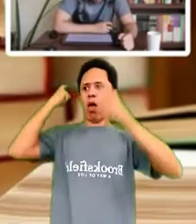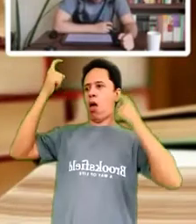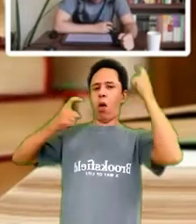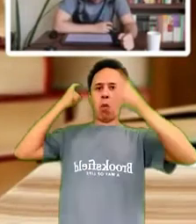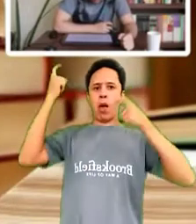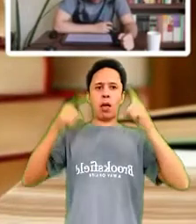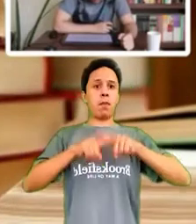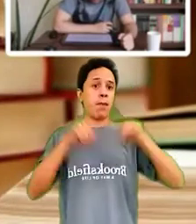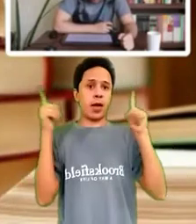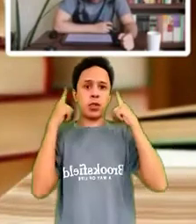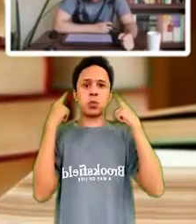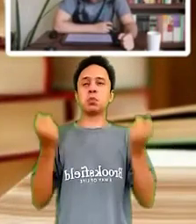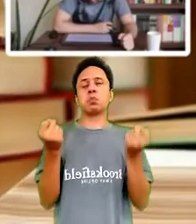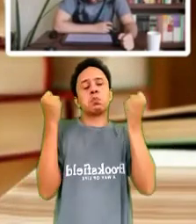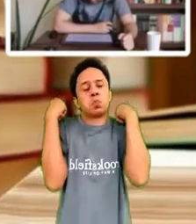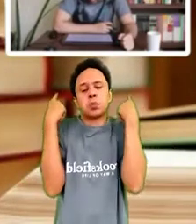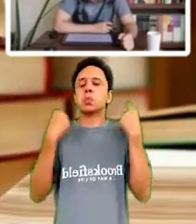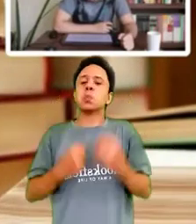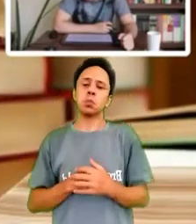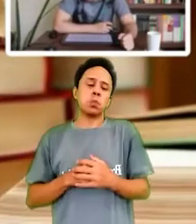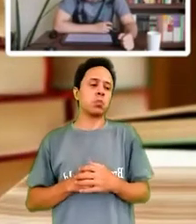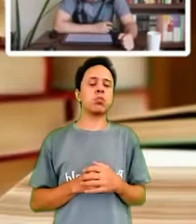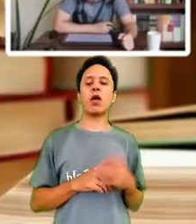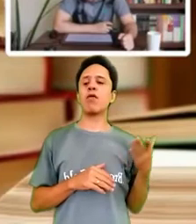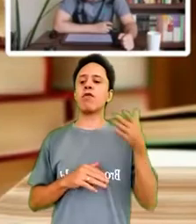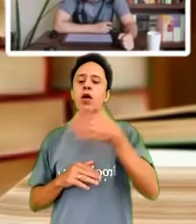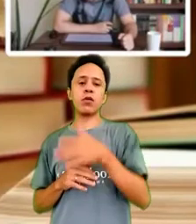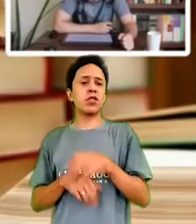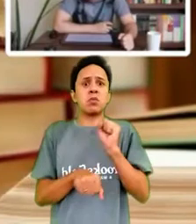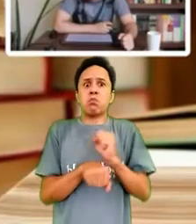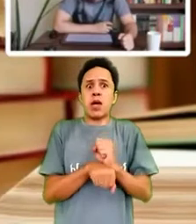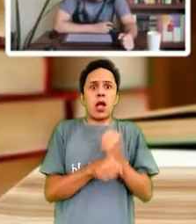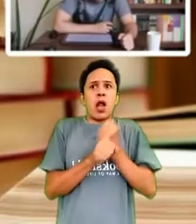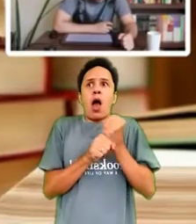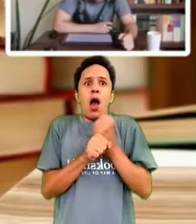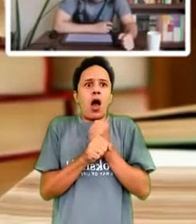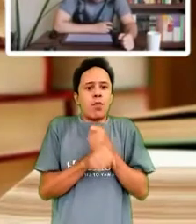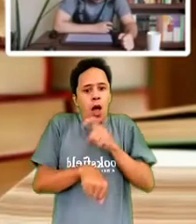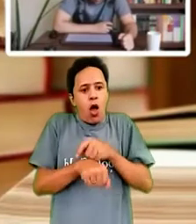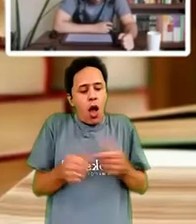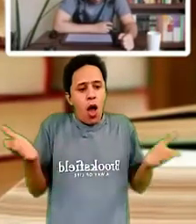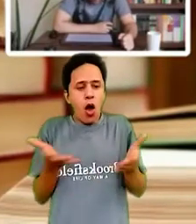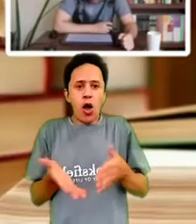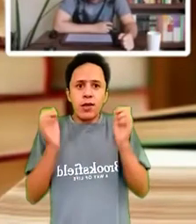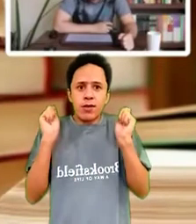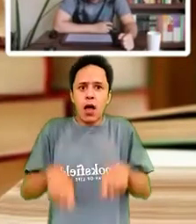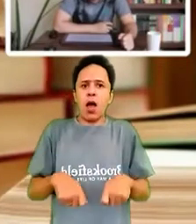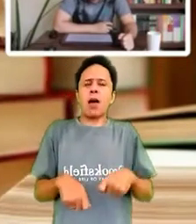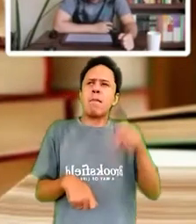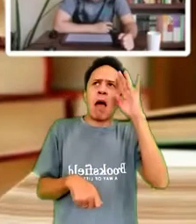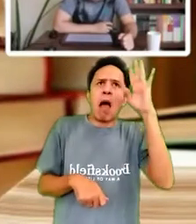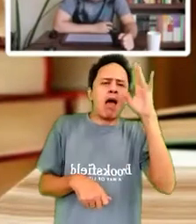mas todo mundo bota no piloto automático. Você espera muitos anos para aquele momento, então é a hora da verdade. Não